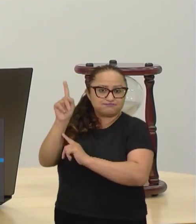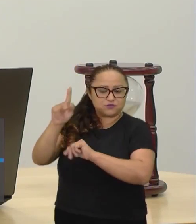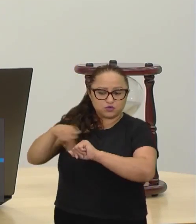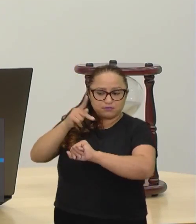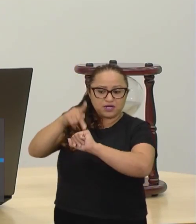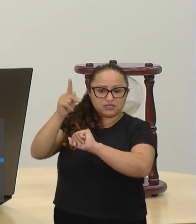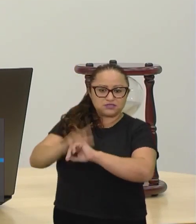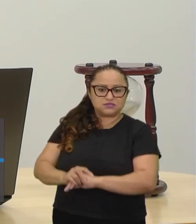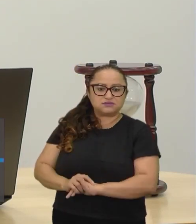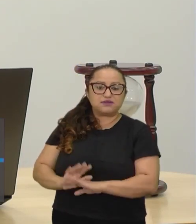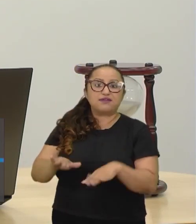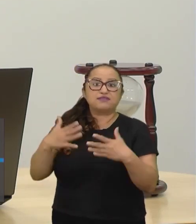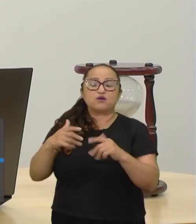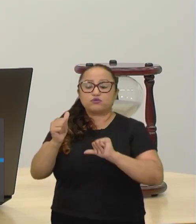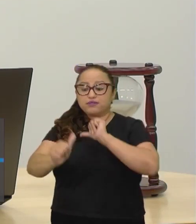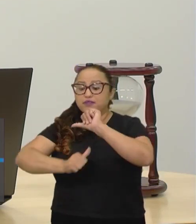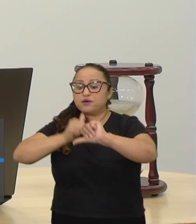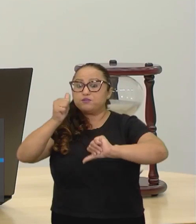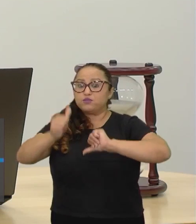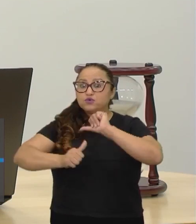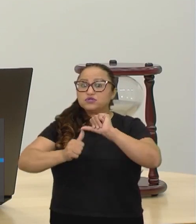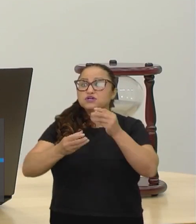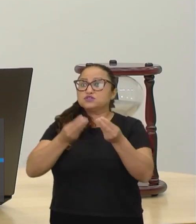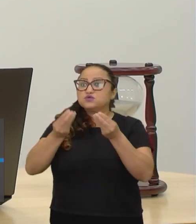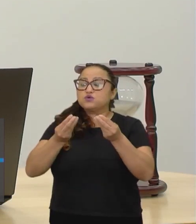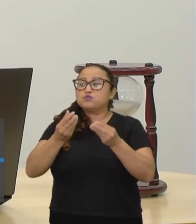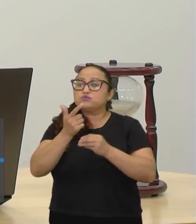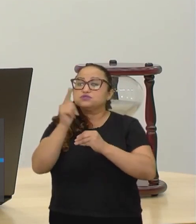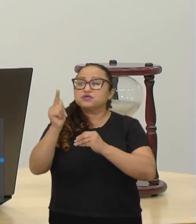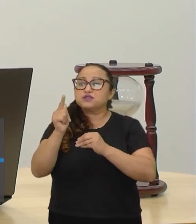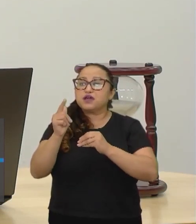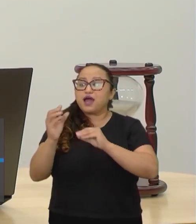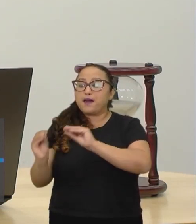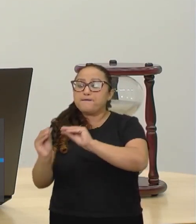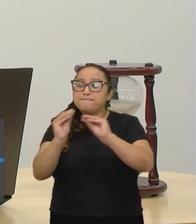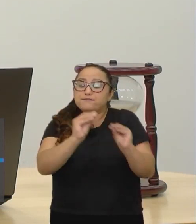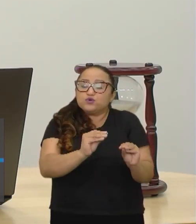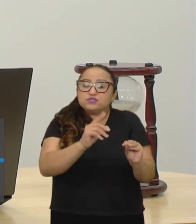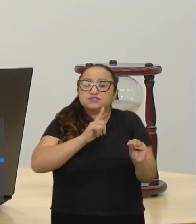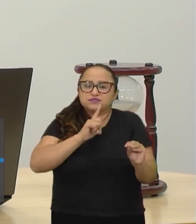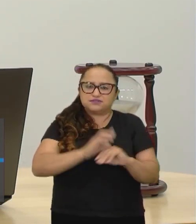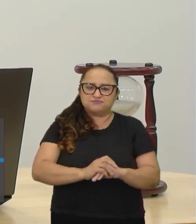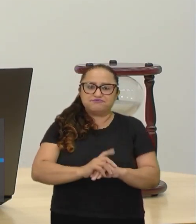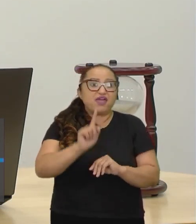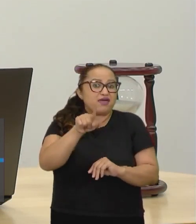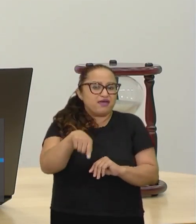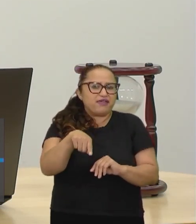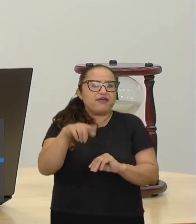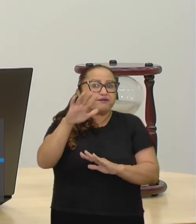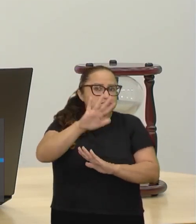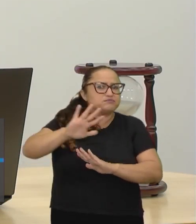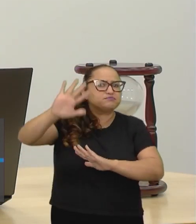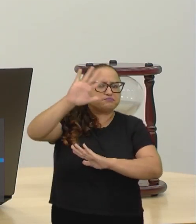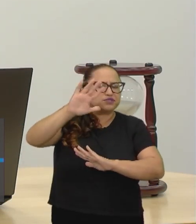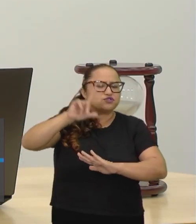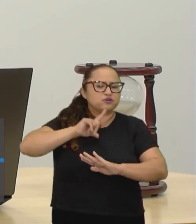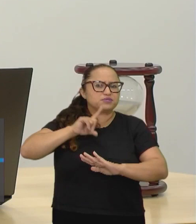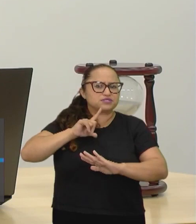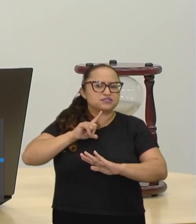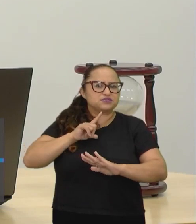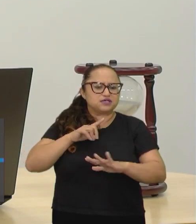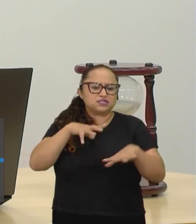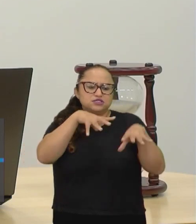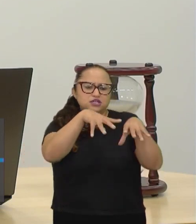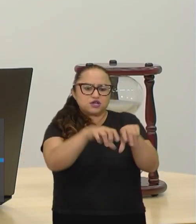está mandando também o seu excedente marginalizado para a Ásia e África. Esse é o contexto, assim, esse é o panorama deste processo de